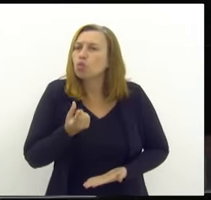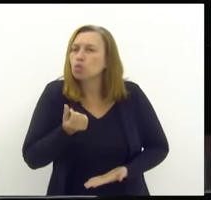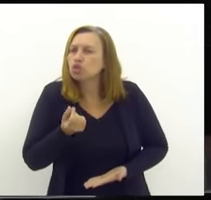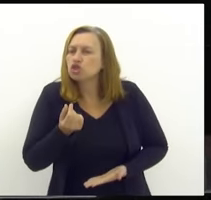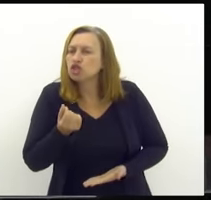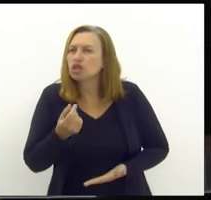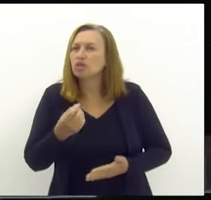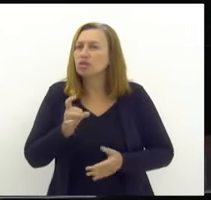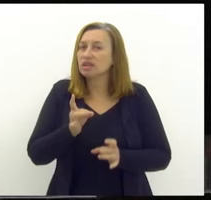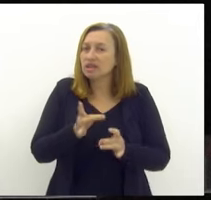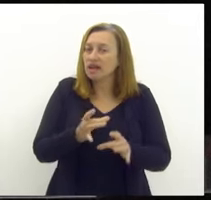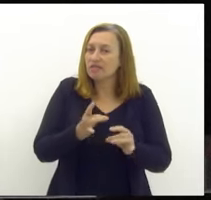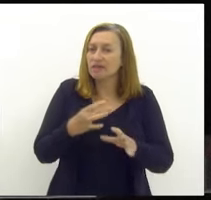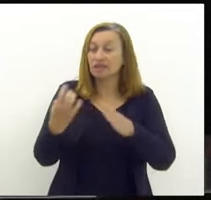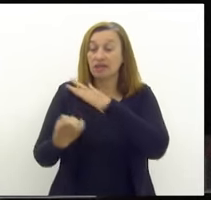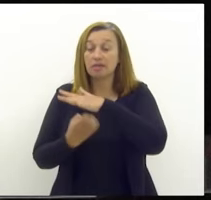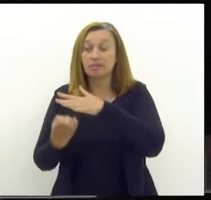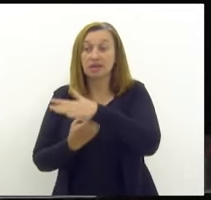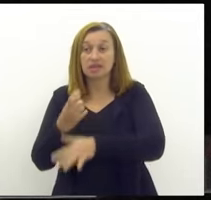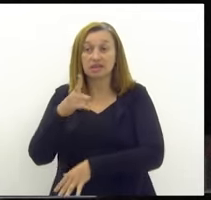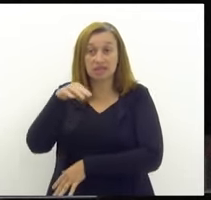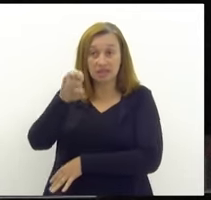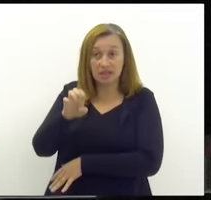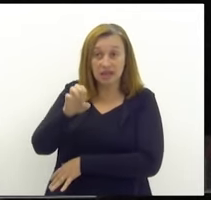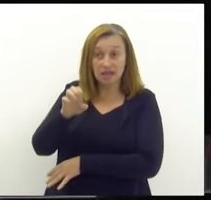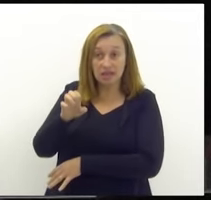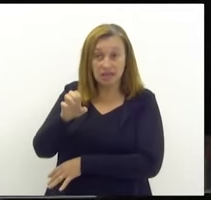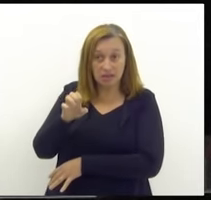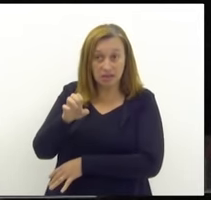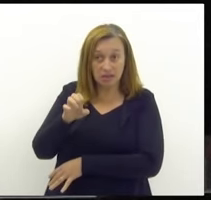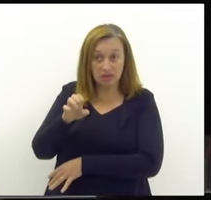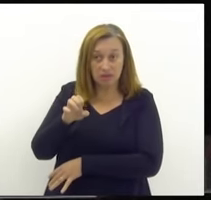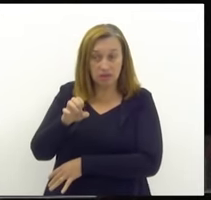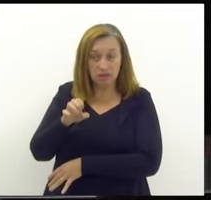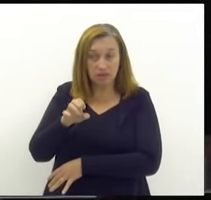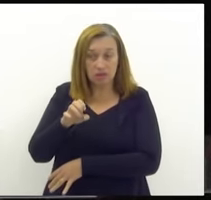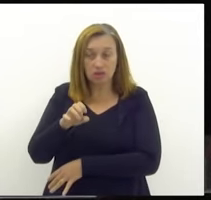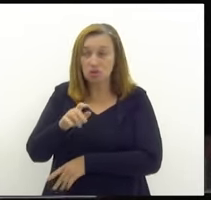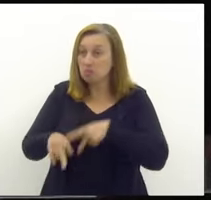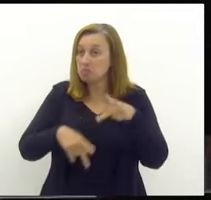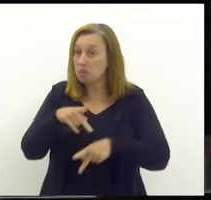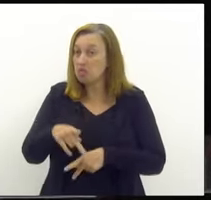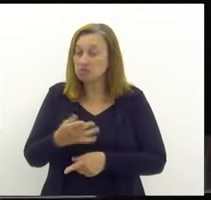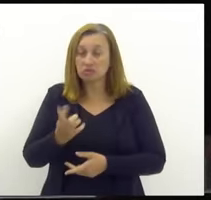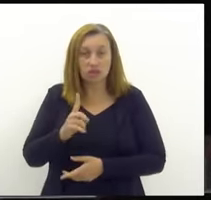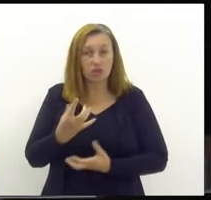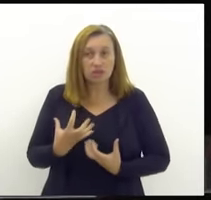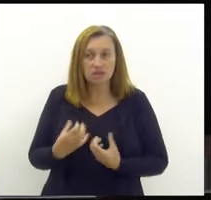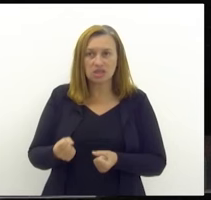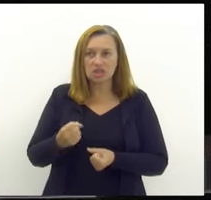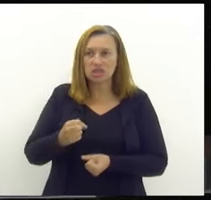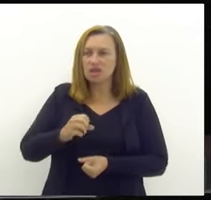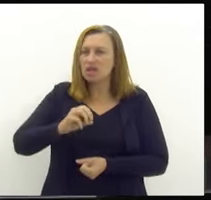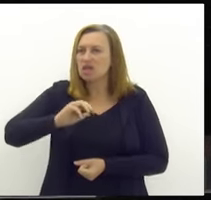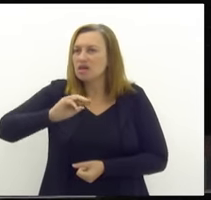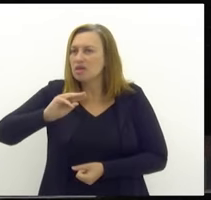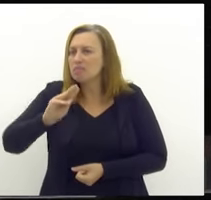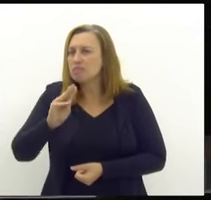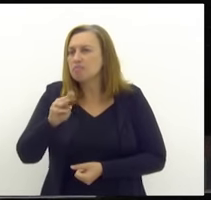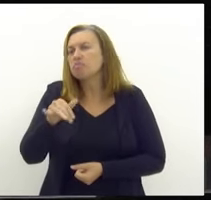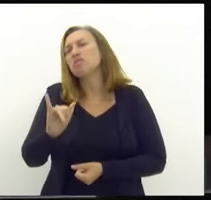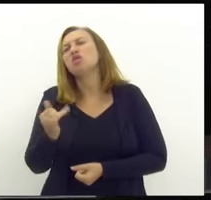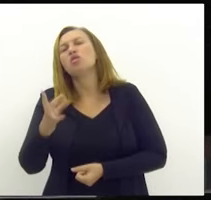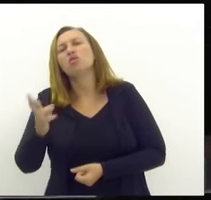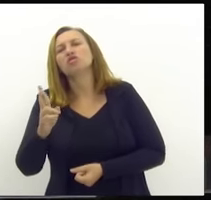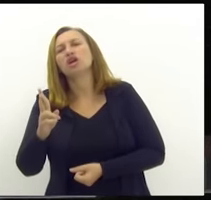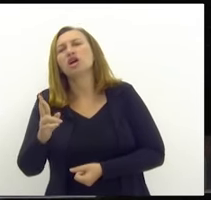Sedai que foi vendido a revelia do Povo bilhões de reais onde é